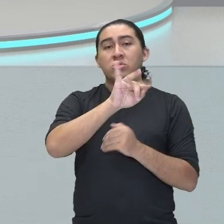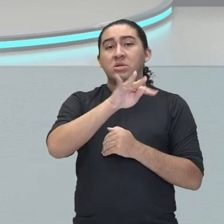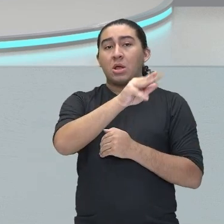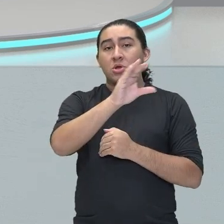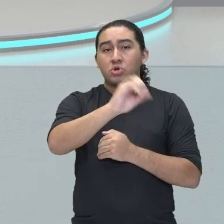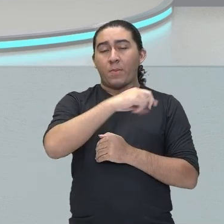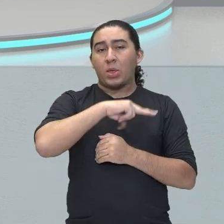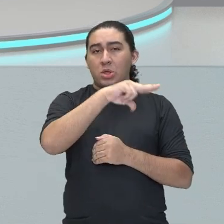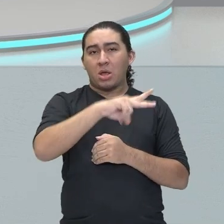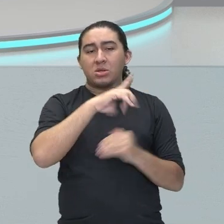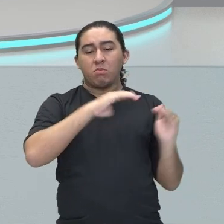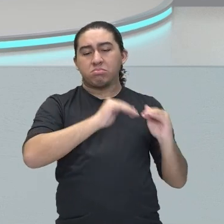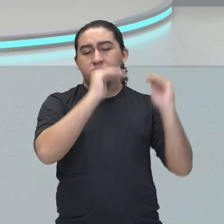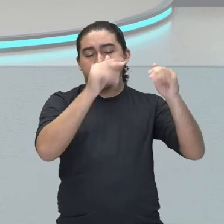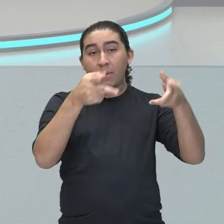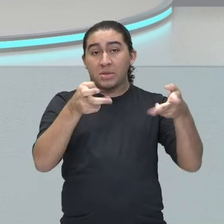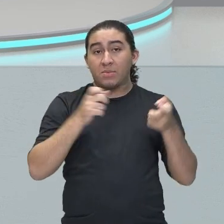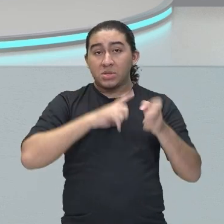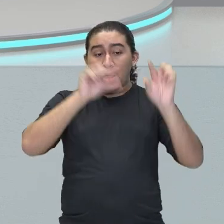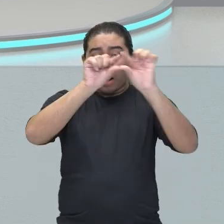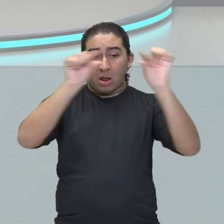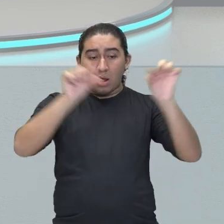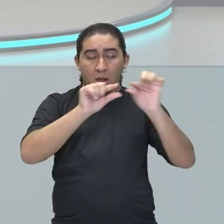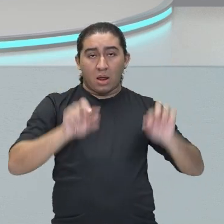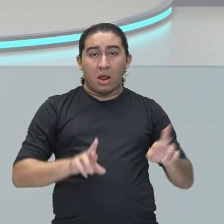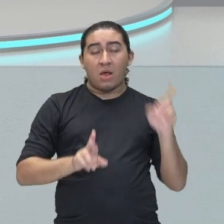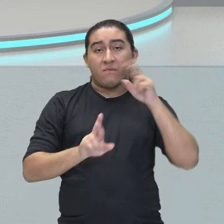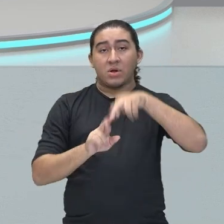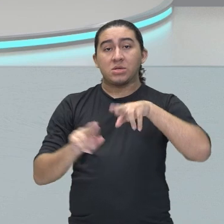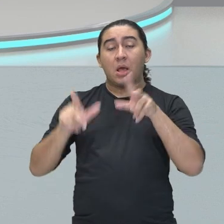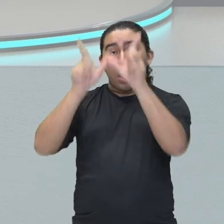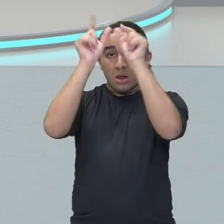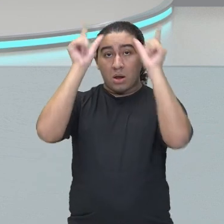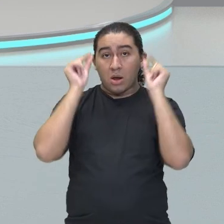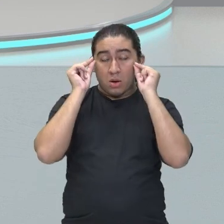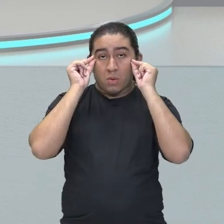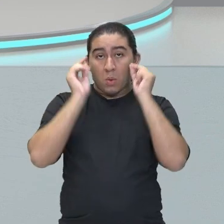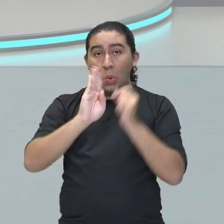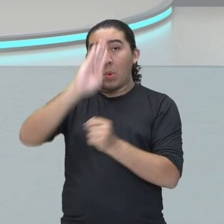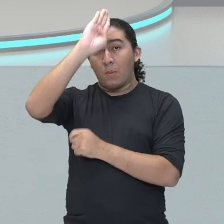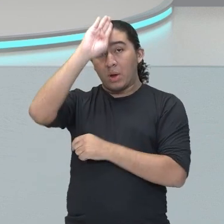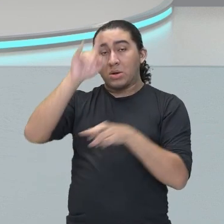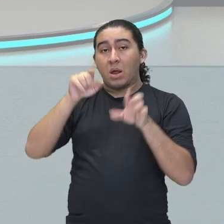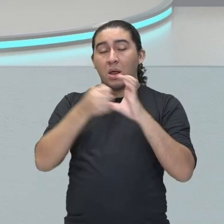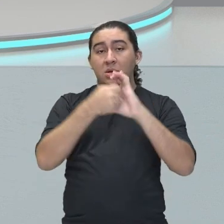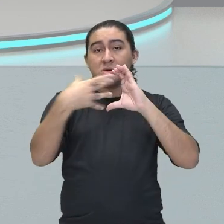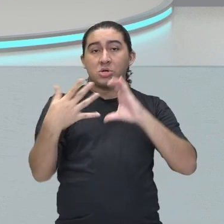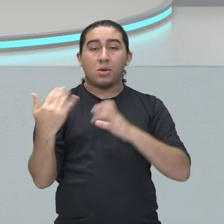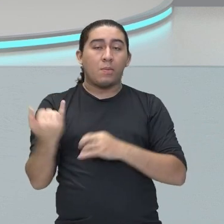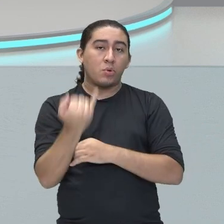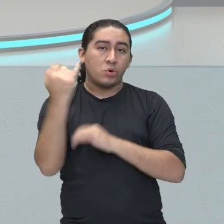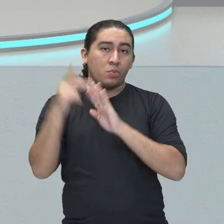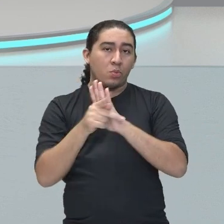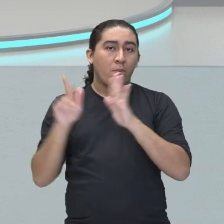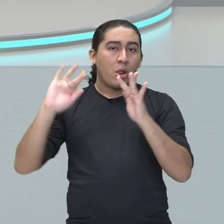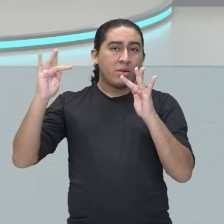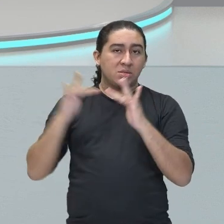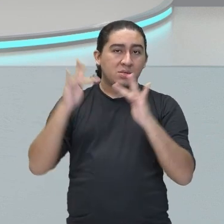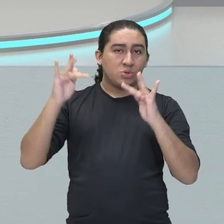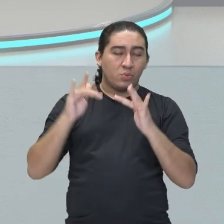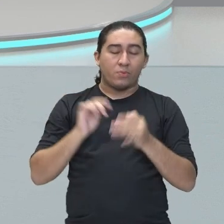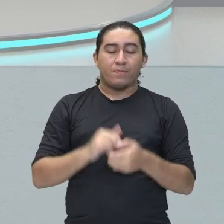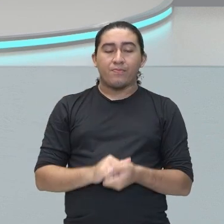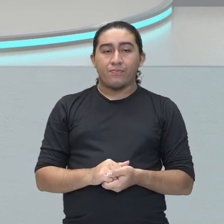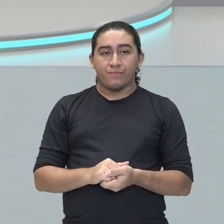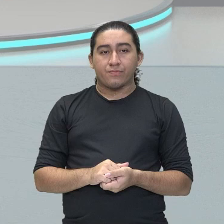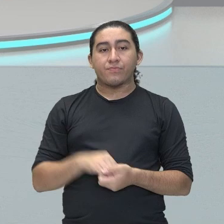notam-se nesses versos referências à mitologia greco-romana, característica fundamental do classicismo.